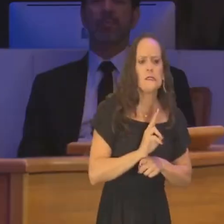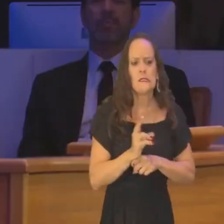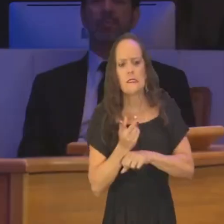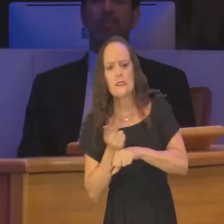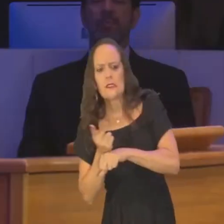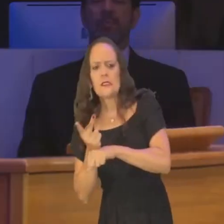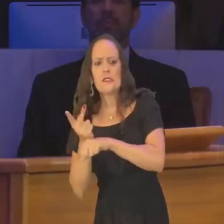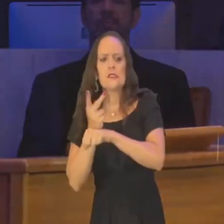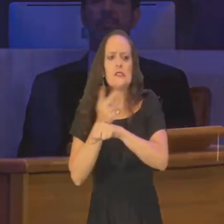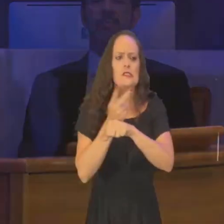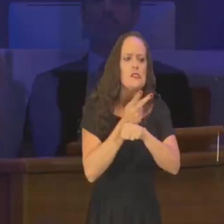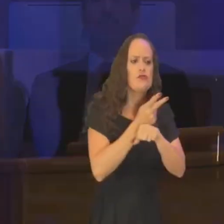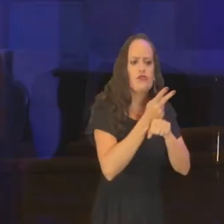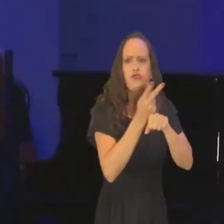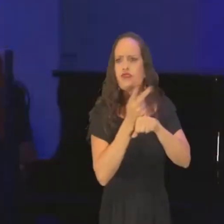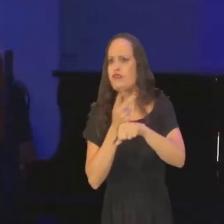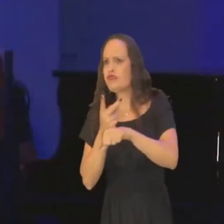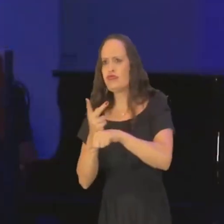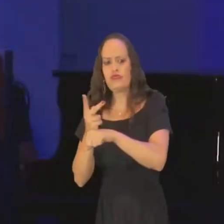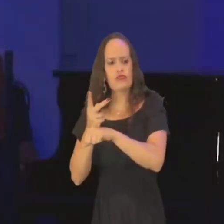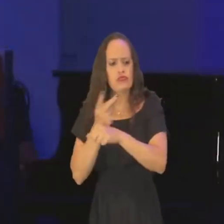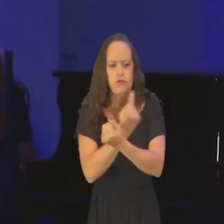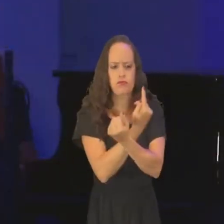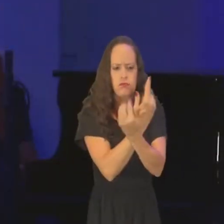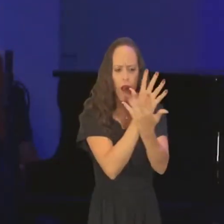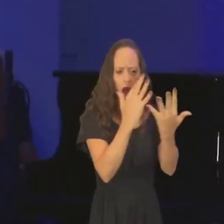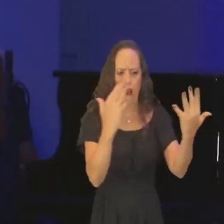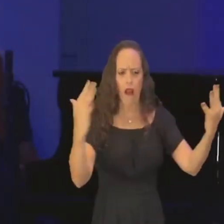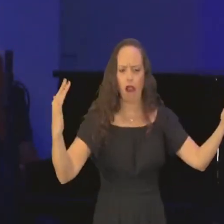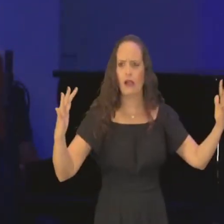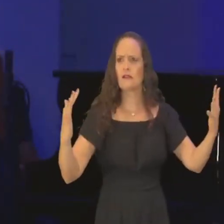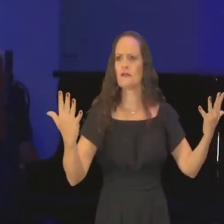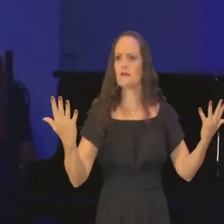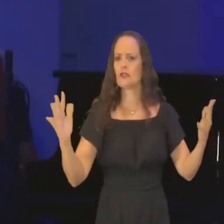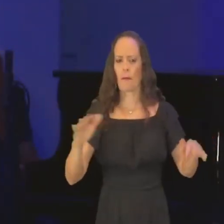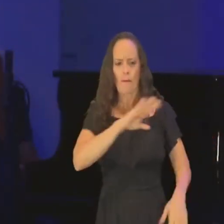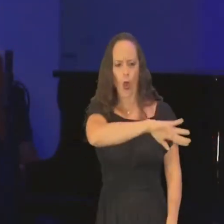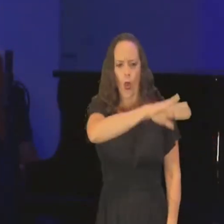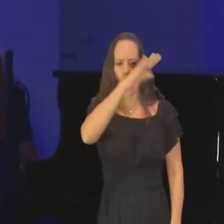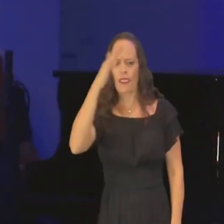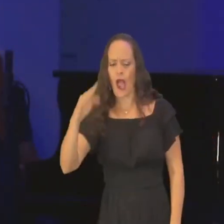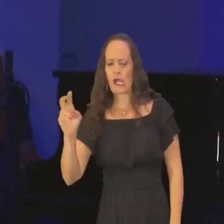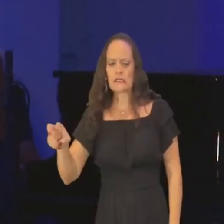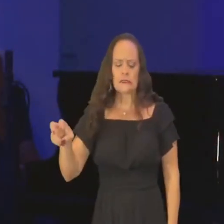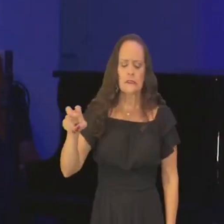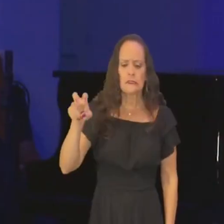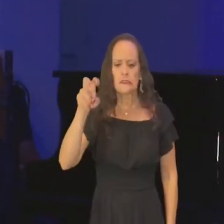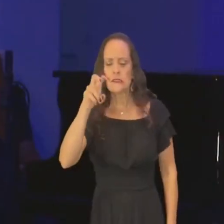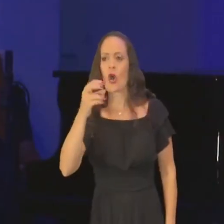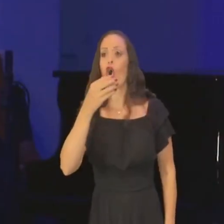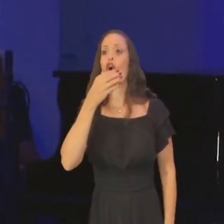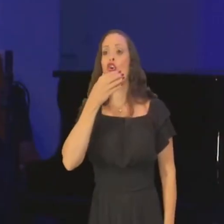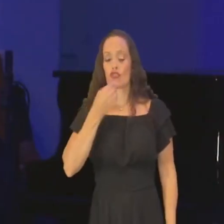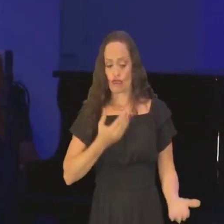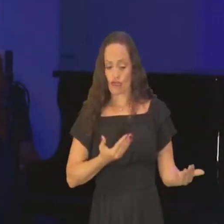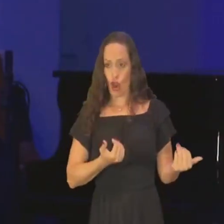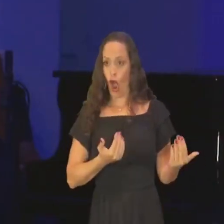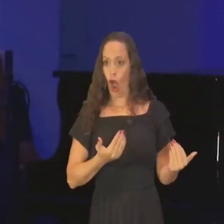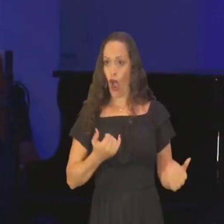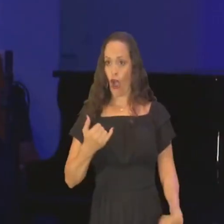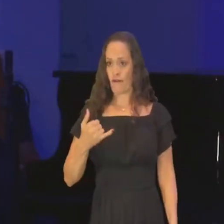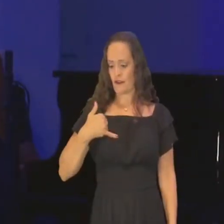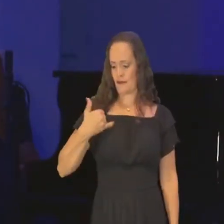equipamentos espalhados por toda a região, por toda a montanha. E aquele jovem caminhou e andou e